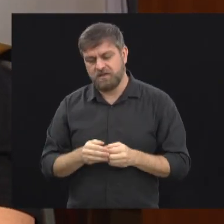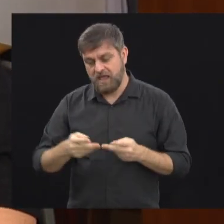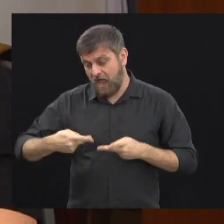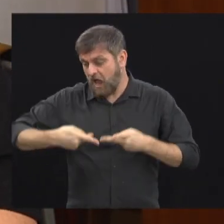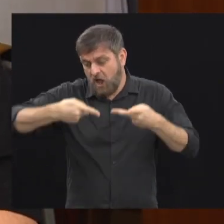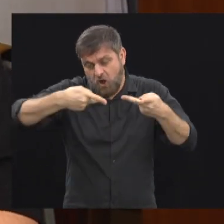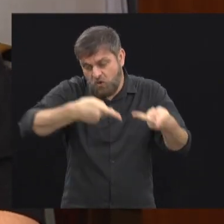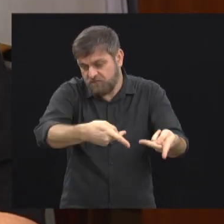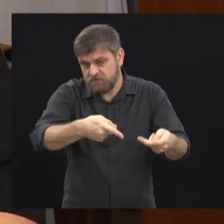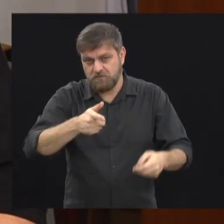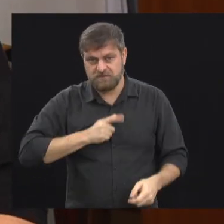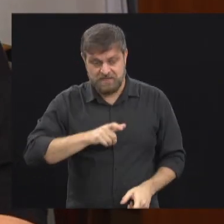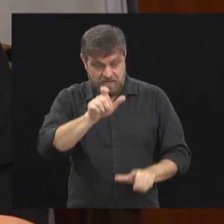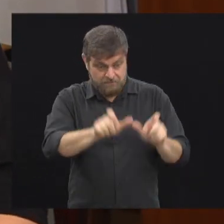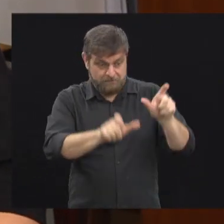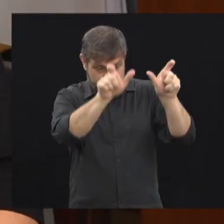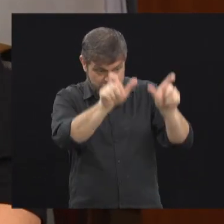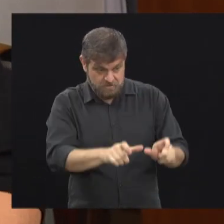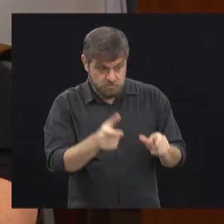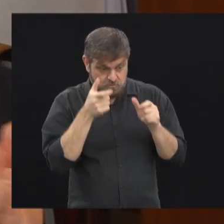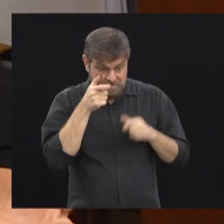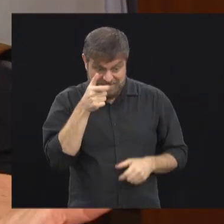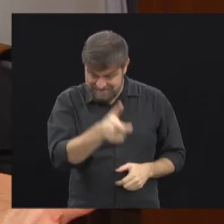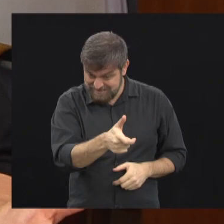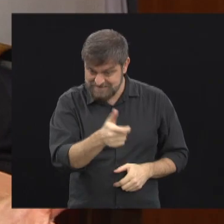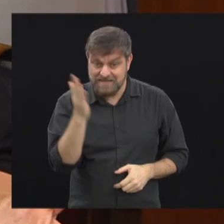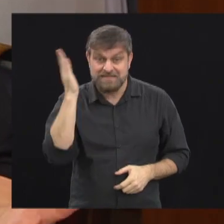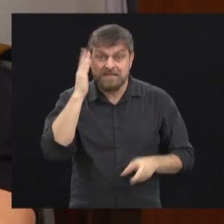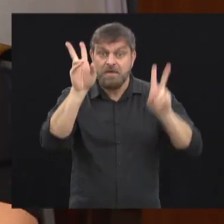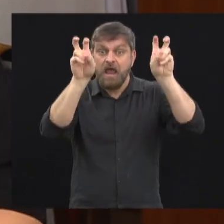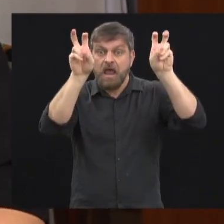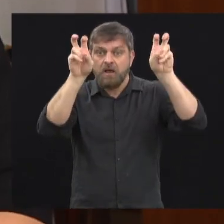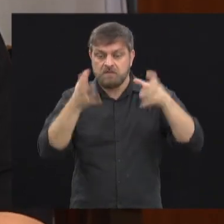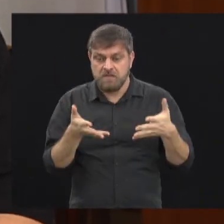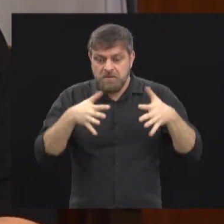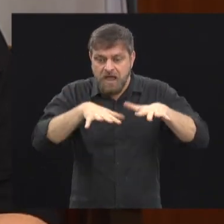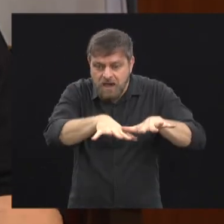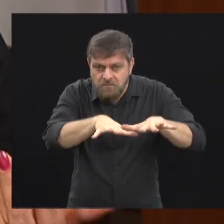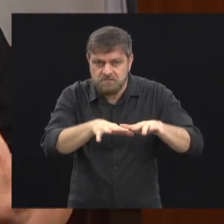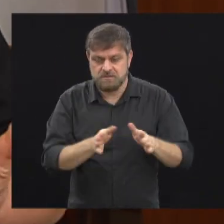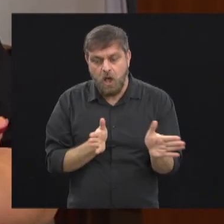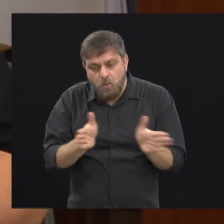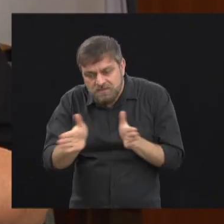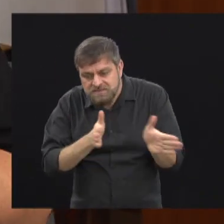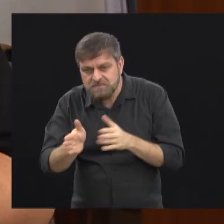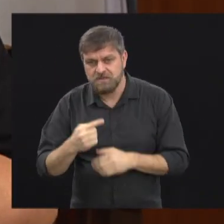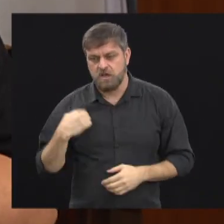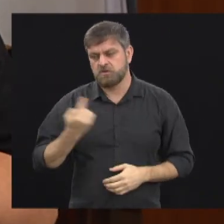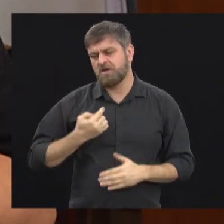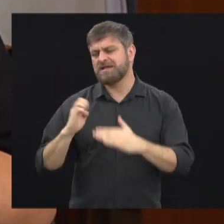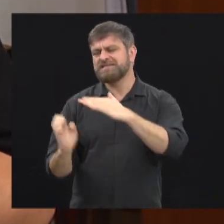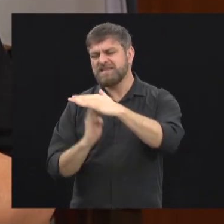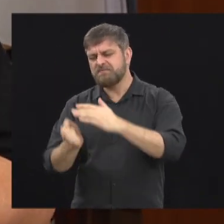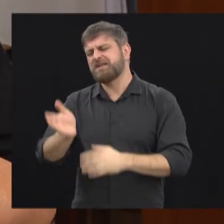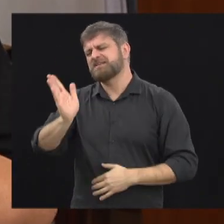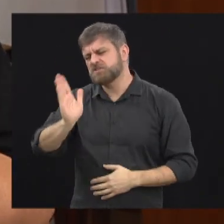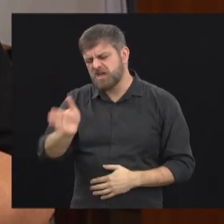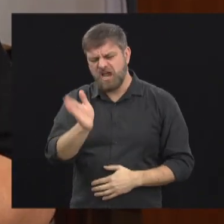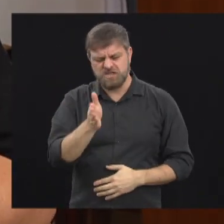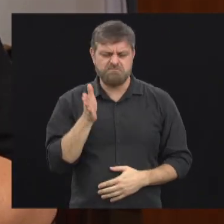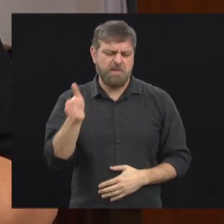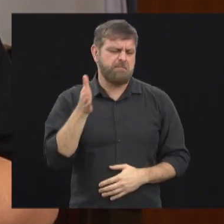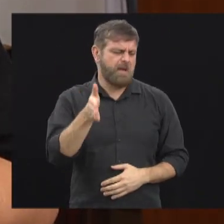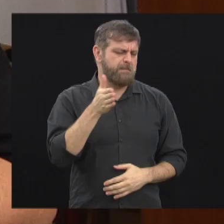onde tenha pessoas interessadas no assunto, né? Então a gente já foi em empresa, vamos